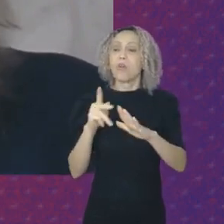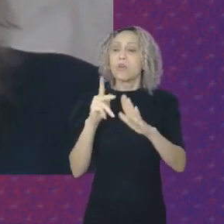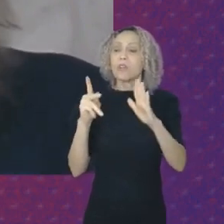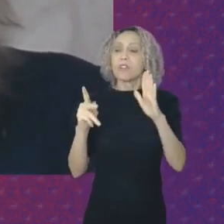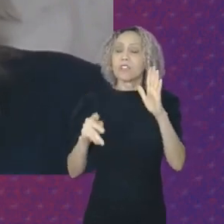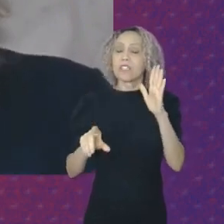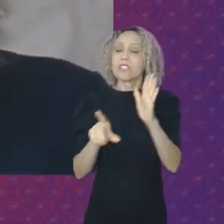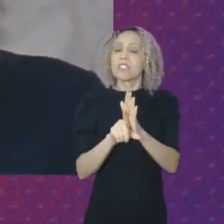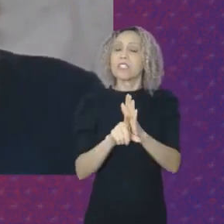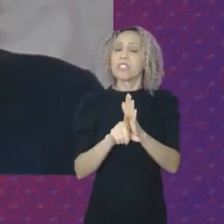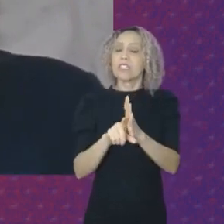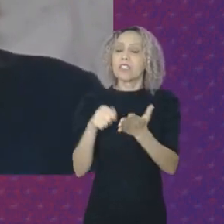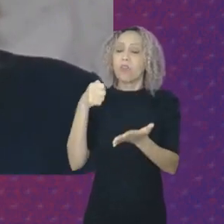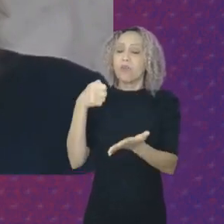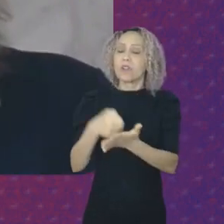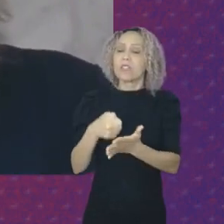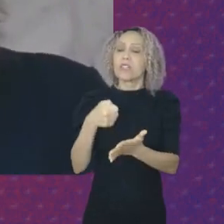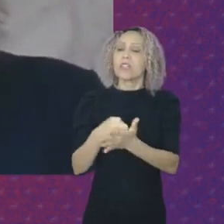obrigatoriedade